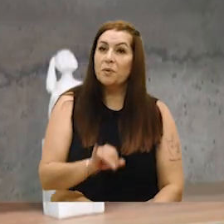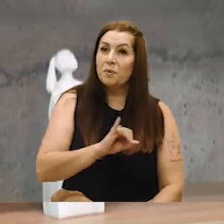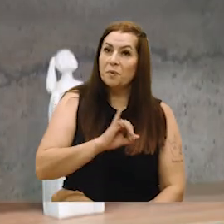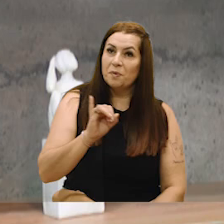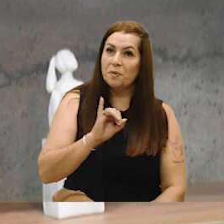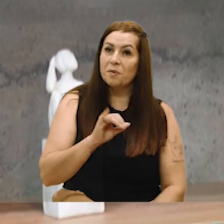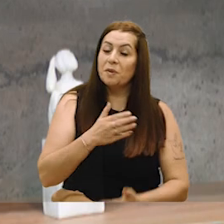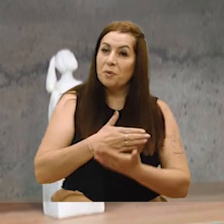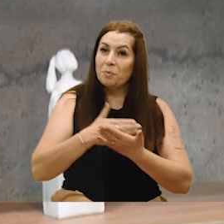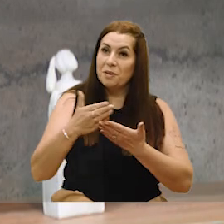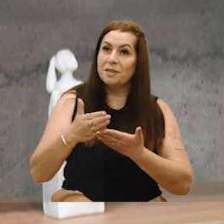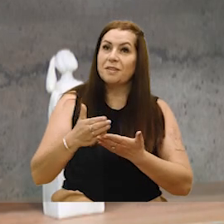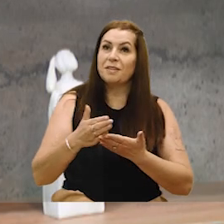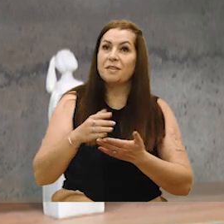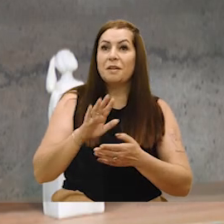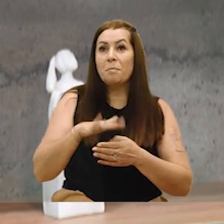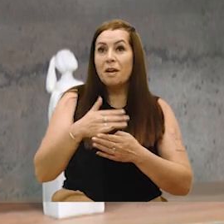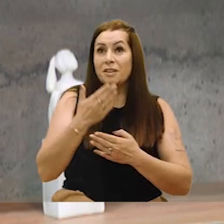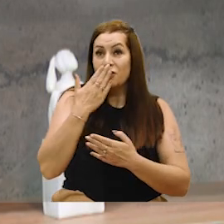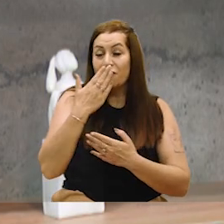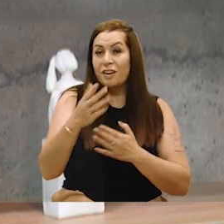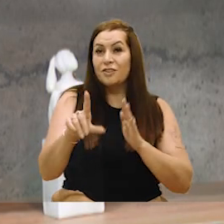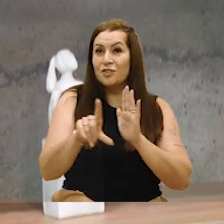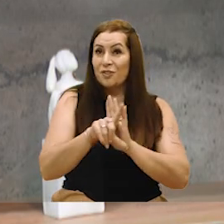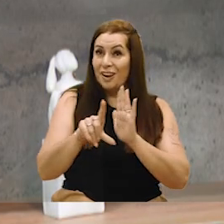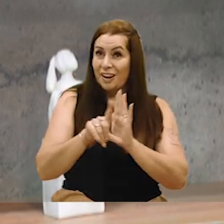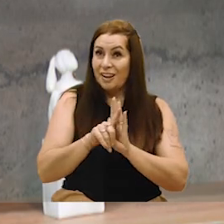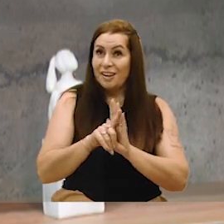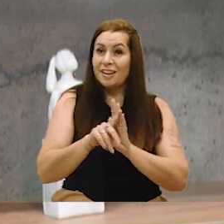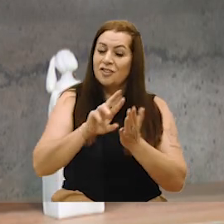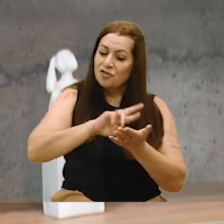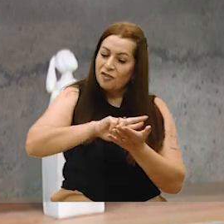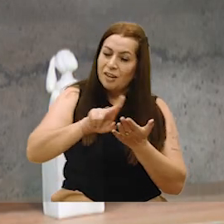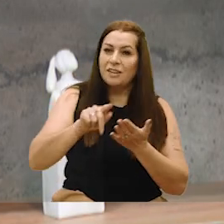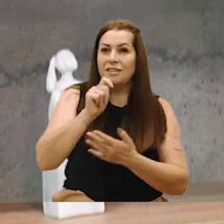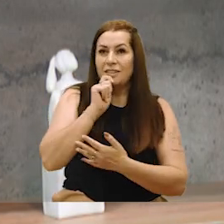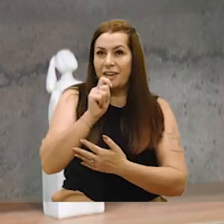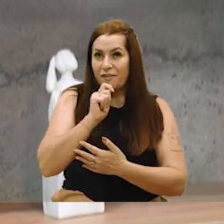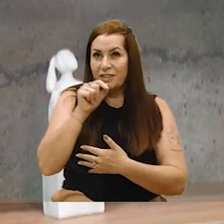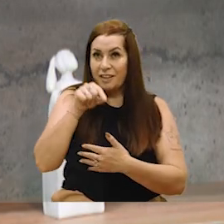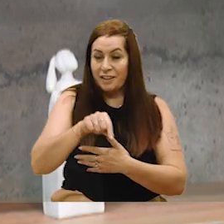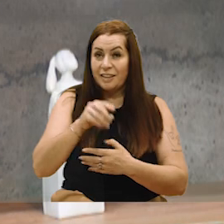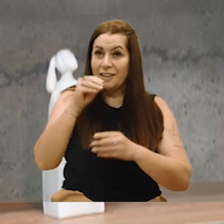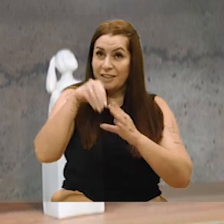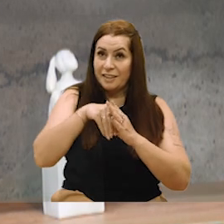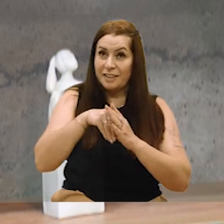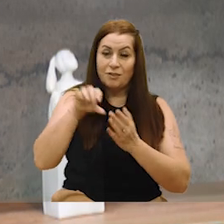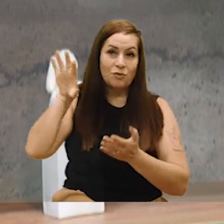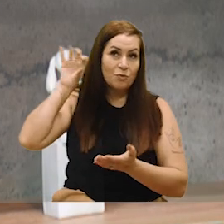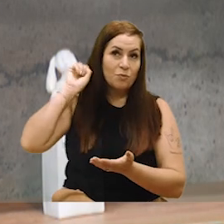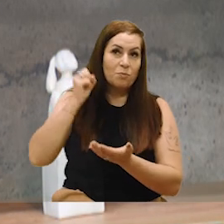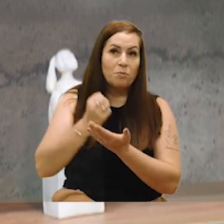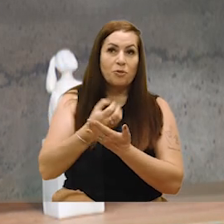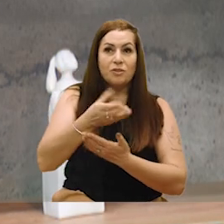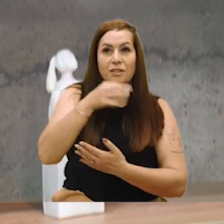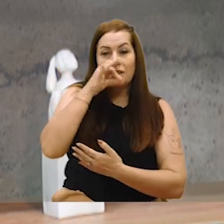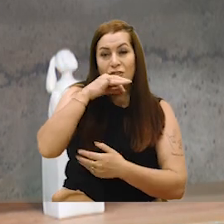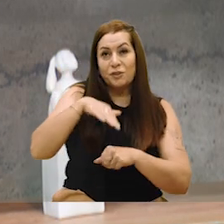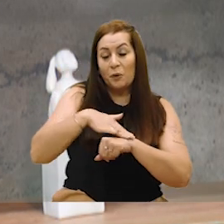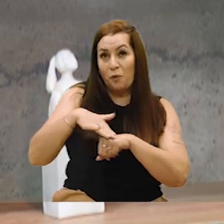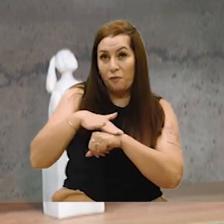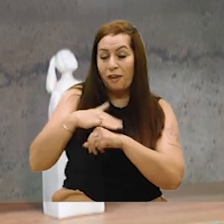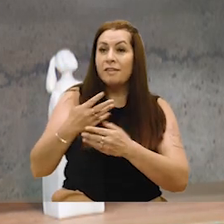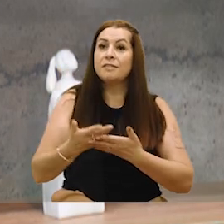Olá, está começando mais um De Frente com a Lei, essa série de entrevistas aqui dentro do podcast Caxias